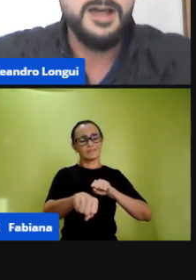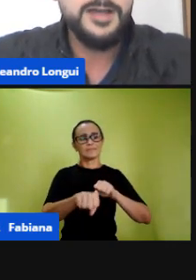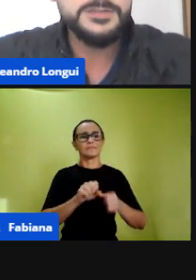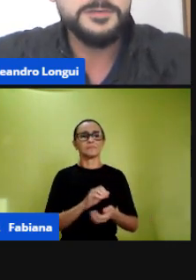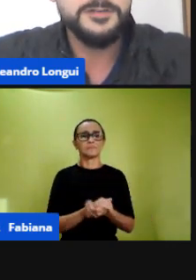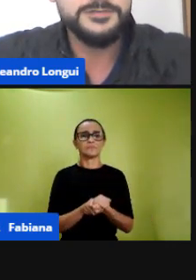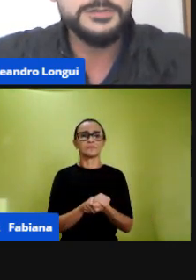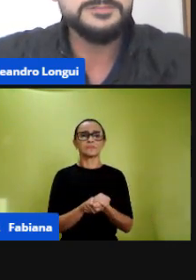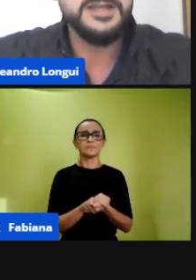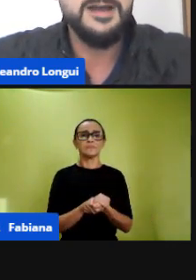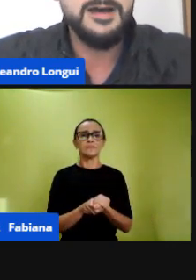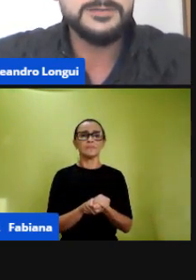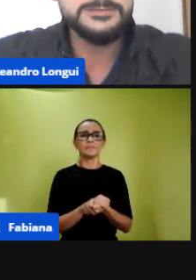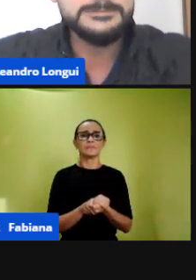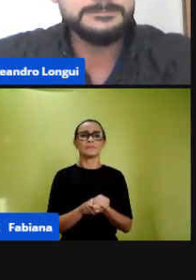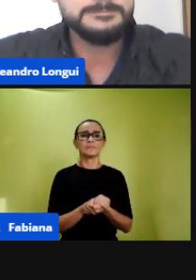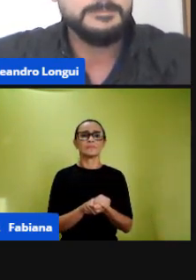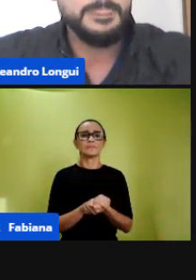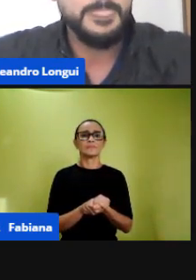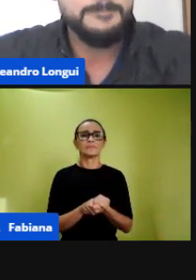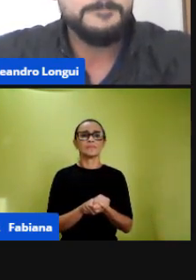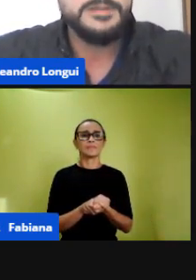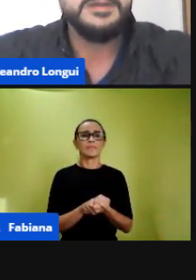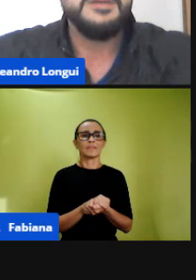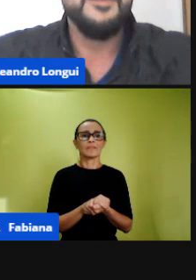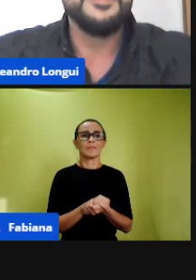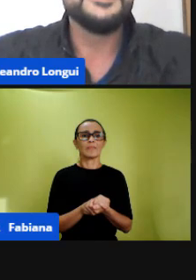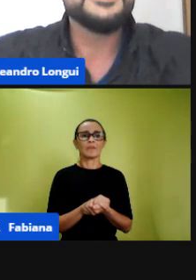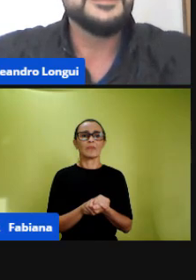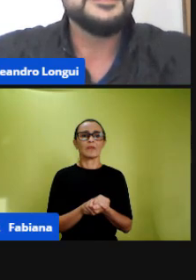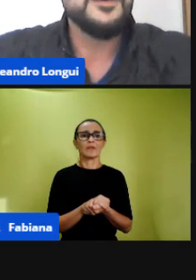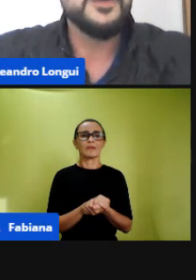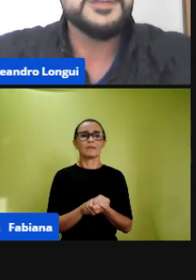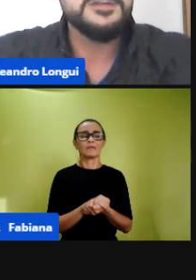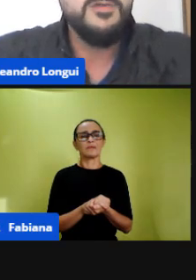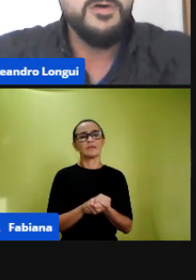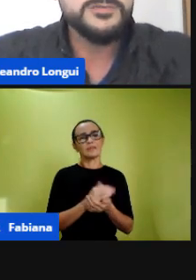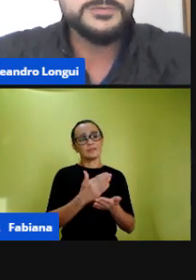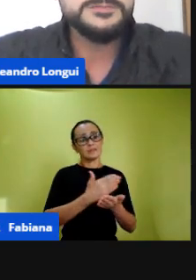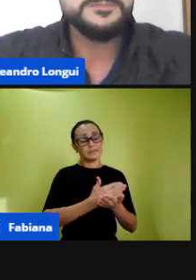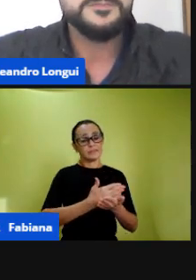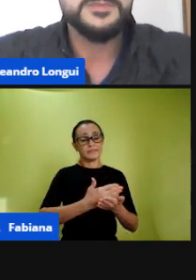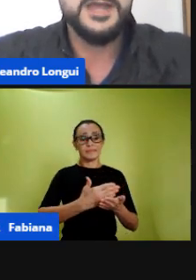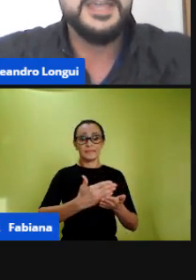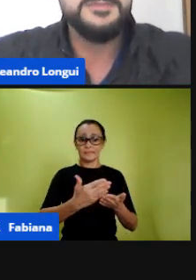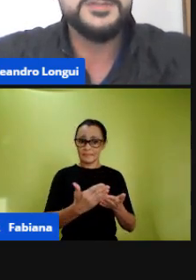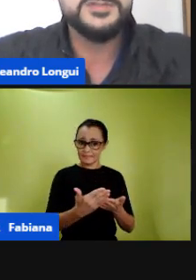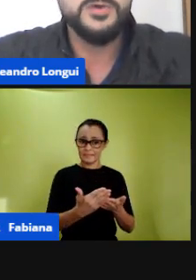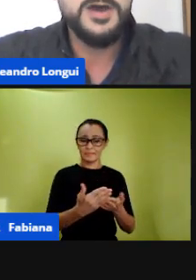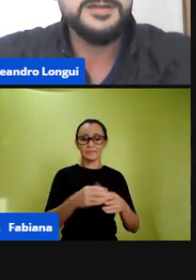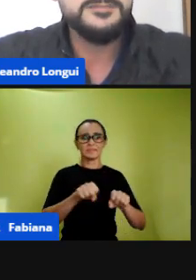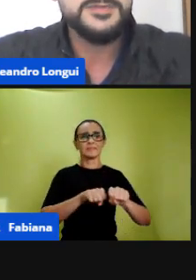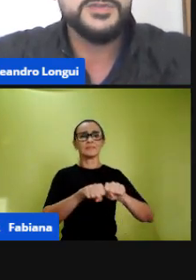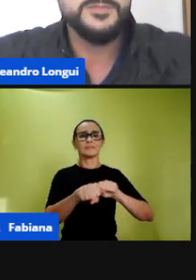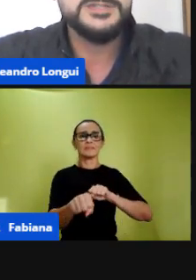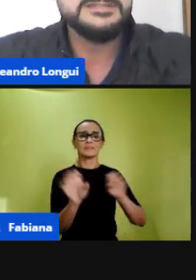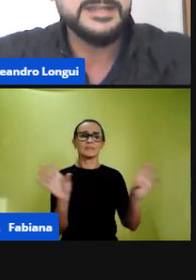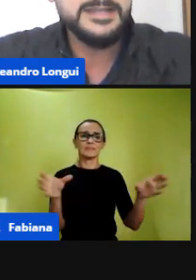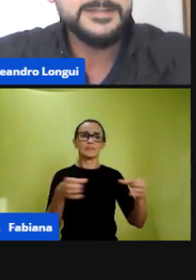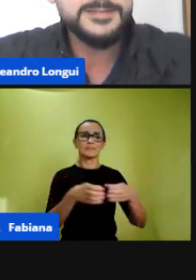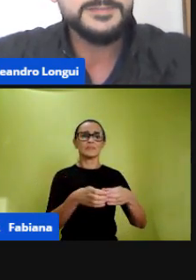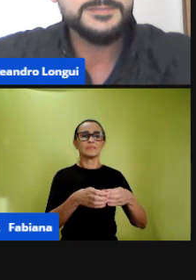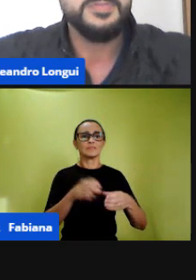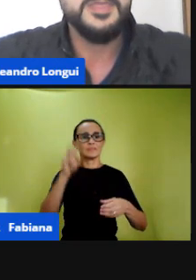Próximo slide, por favor. Obrigado. Bom, iniciando então o nosso encontro, a equipe de história, somos